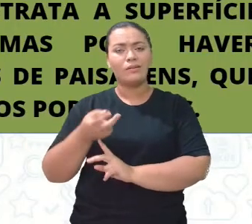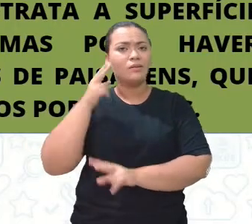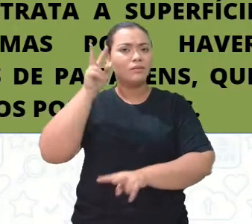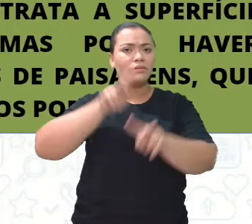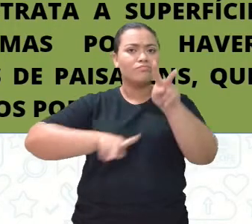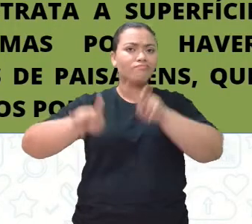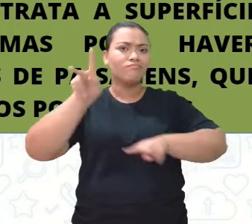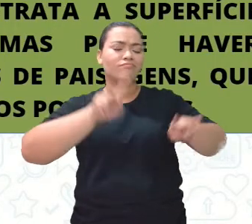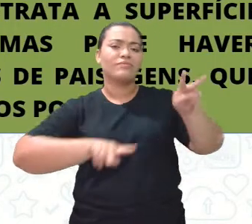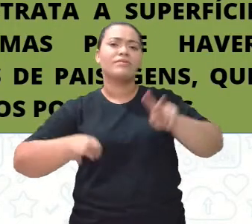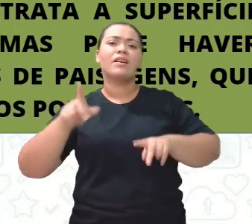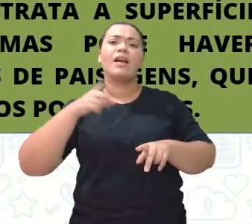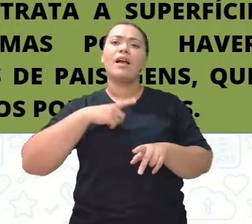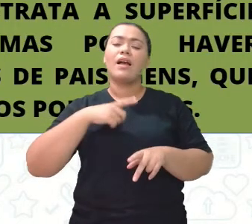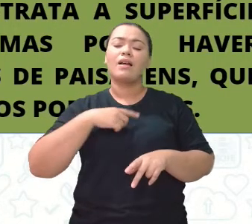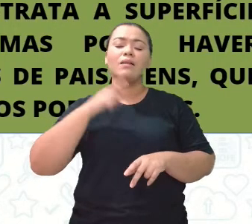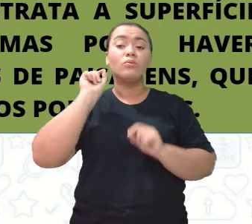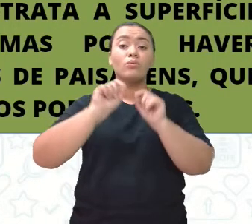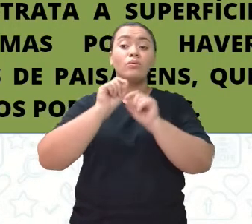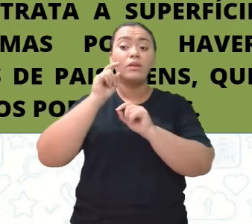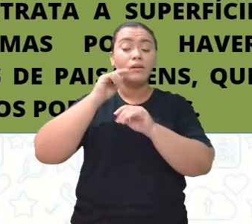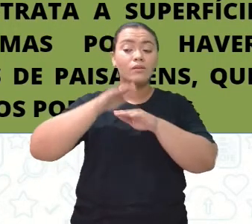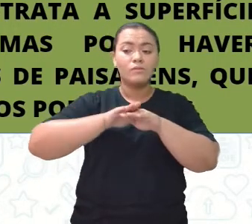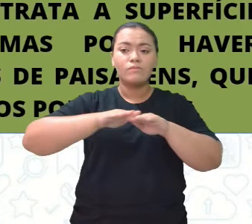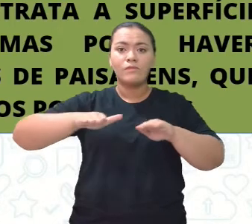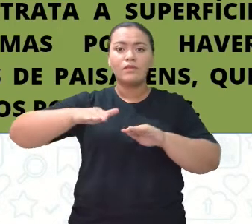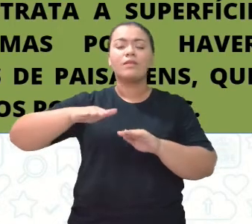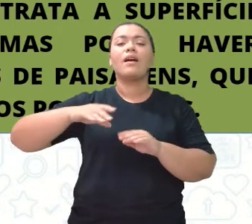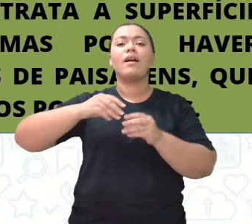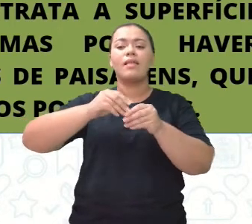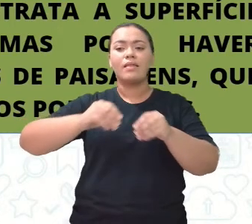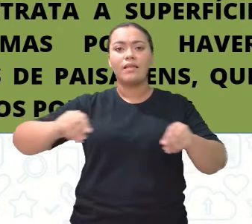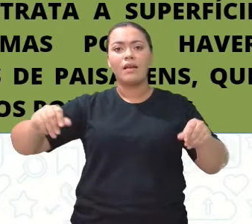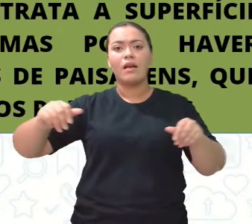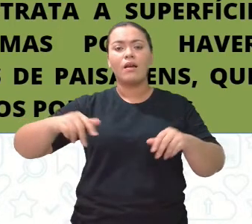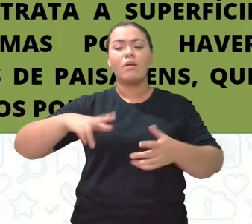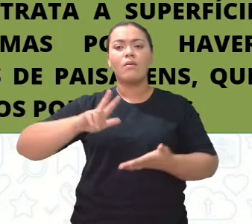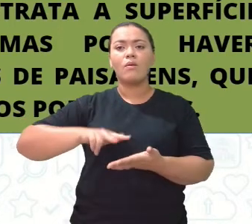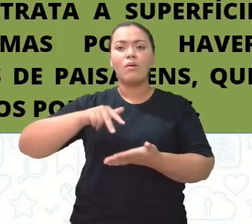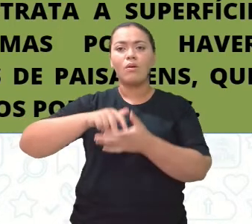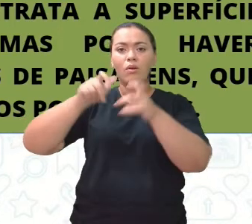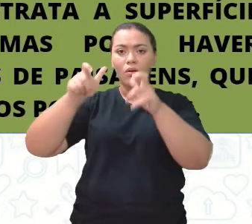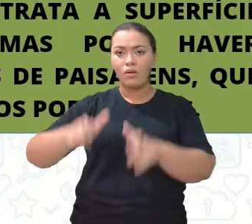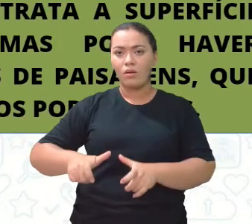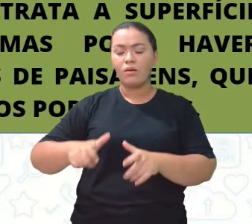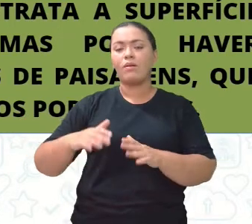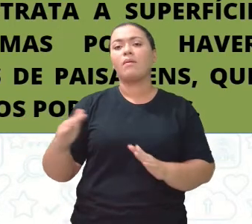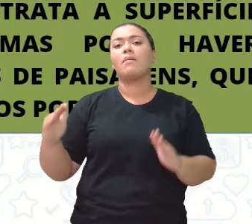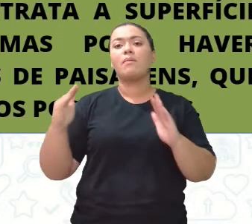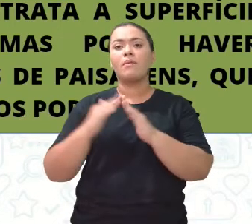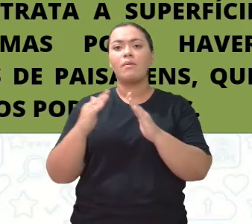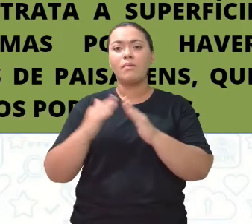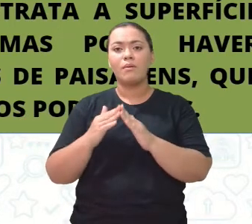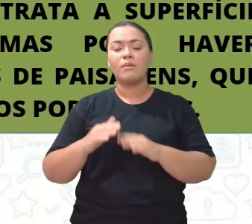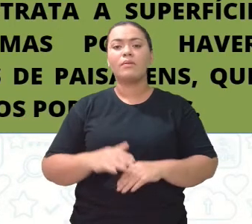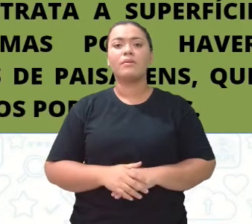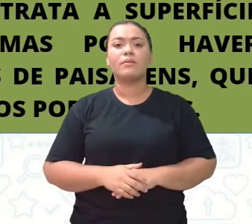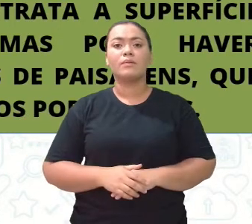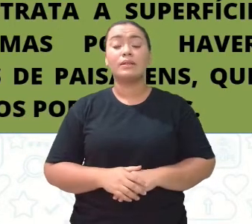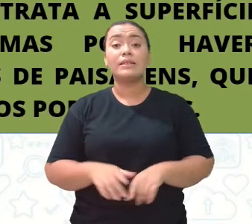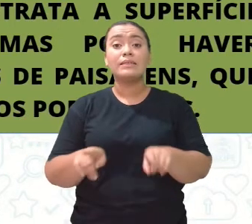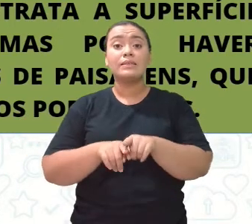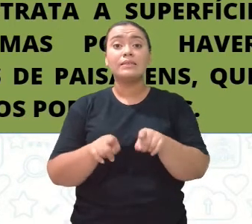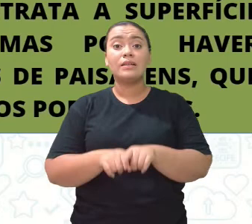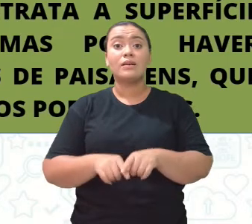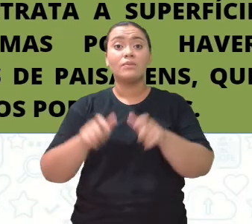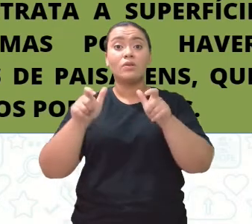ela retrata a superfície da terra, a superfície onde você, o lugar onde você mora, o lugar onde